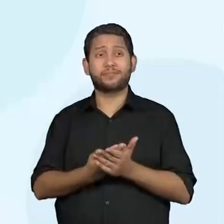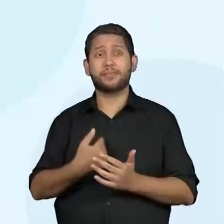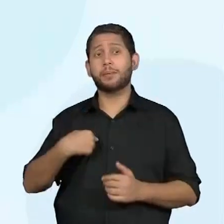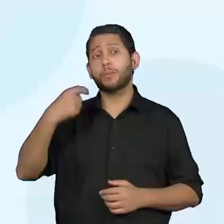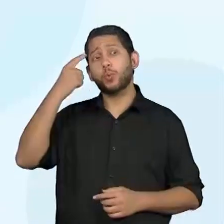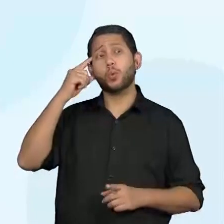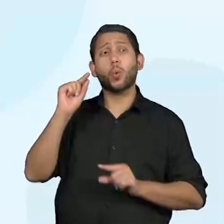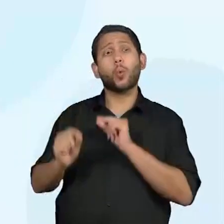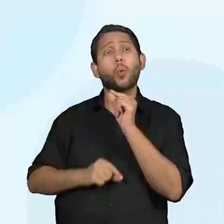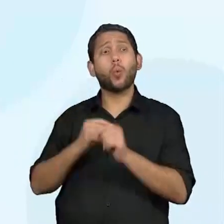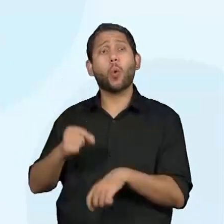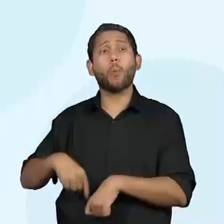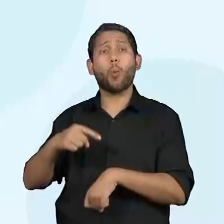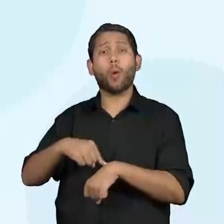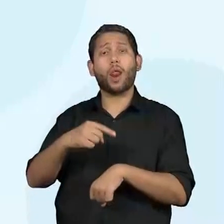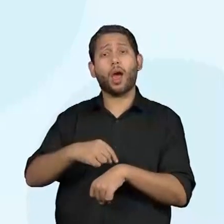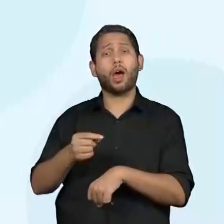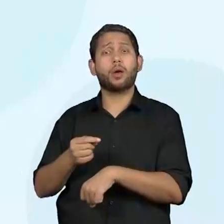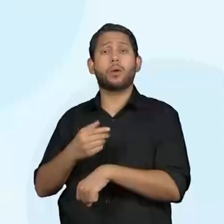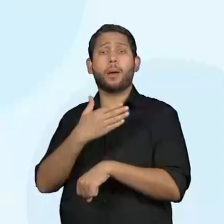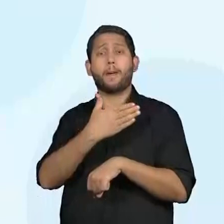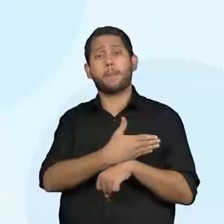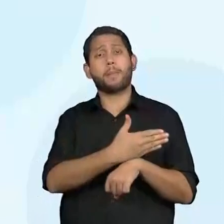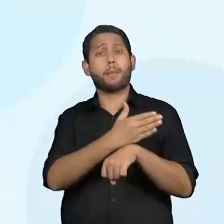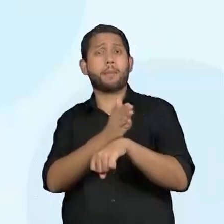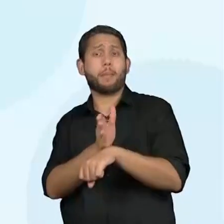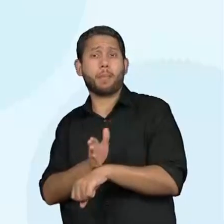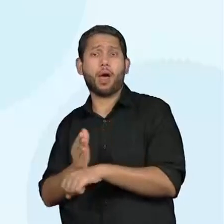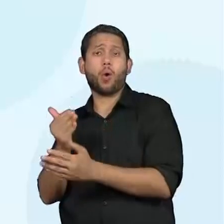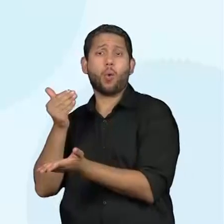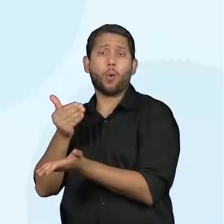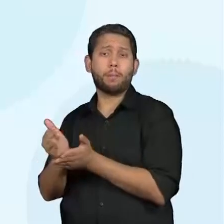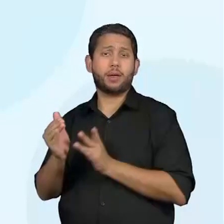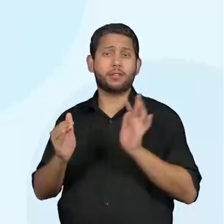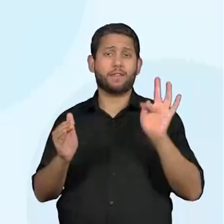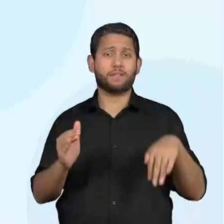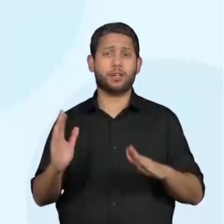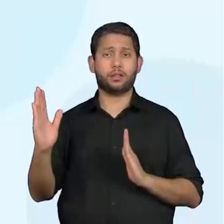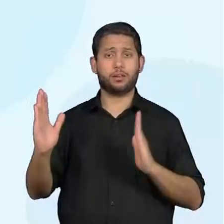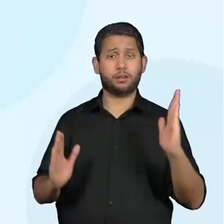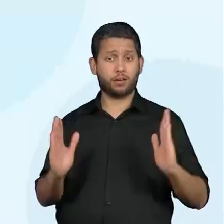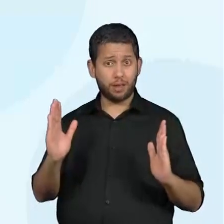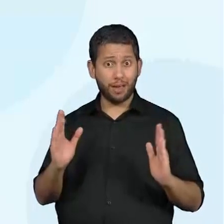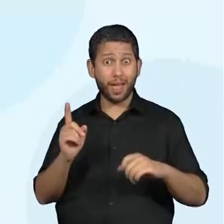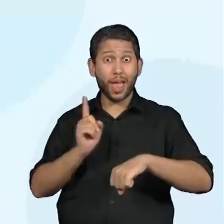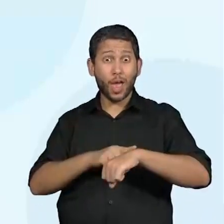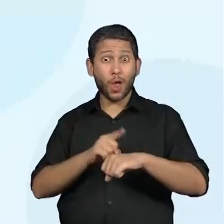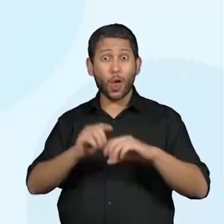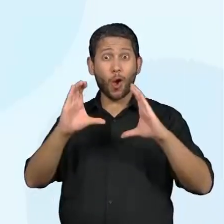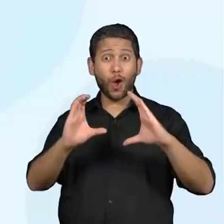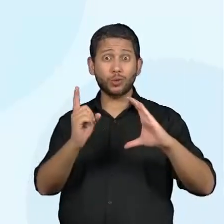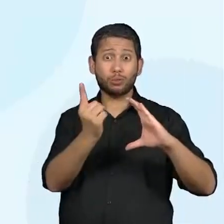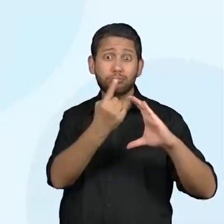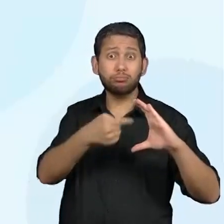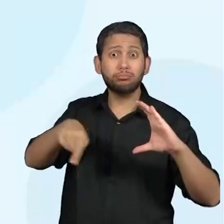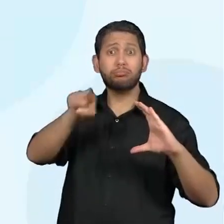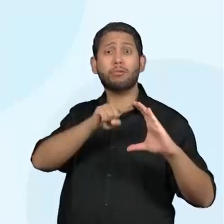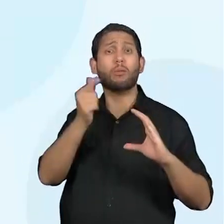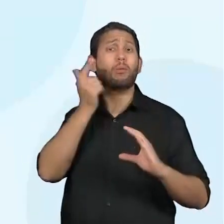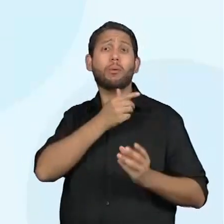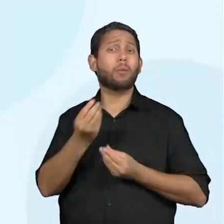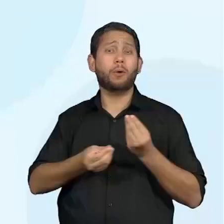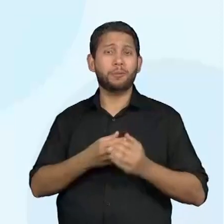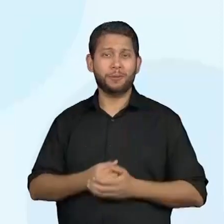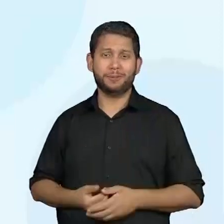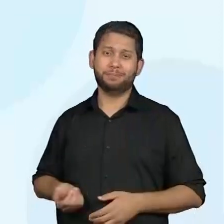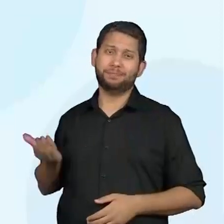como calcular e registrar o intervalo de tempo decorrido num relógio, tá? Fica aqui a tarefa